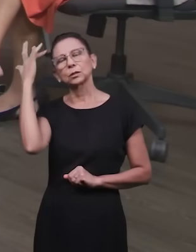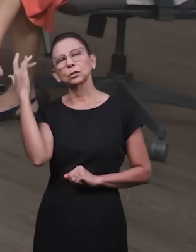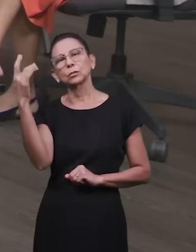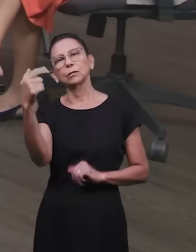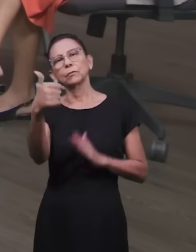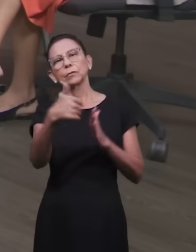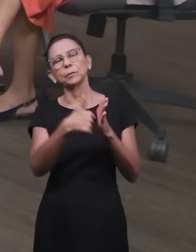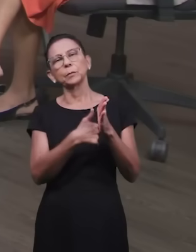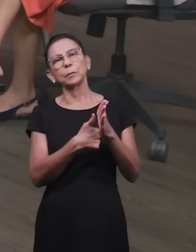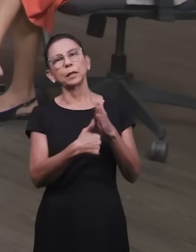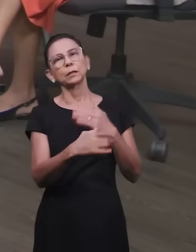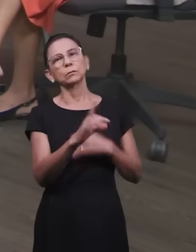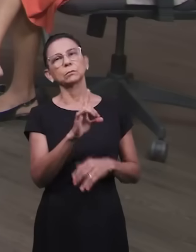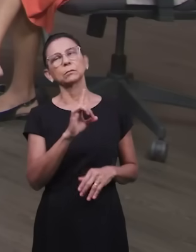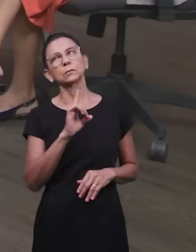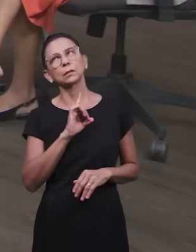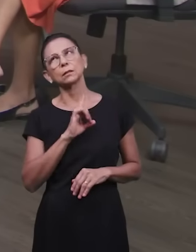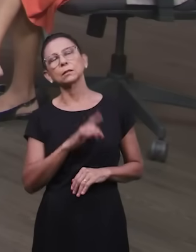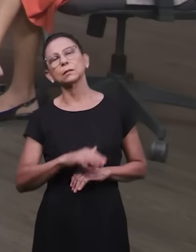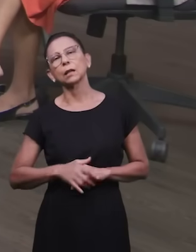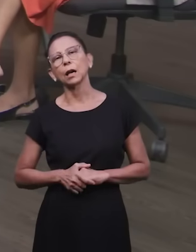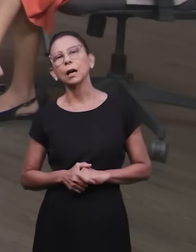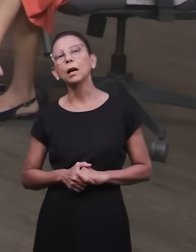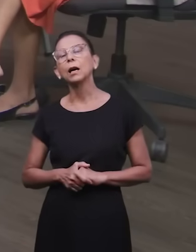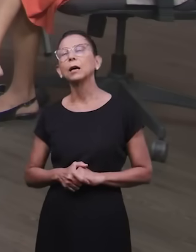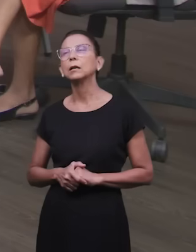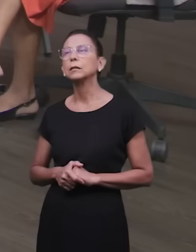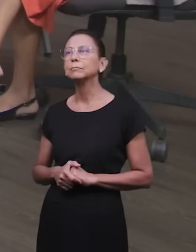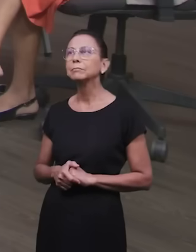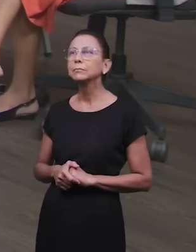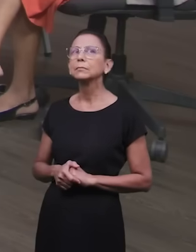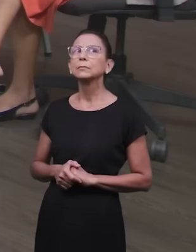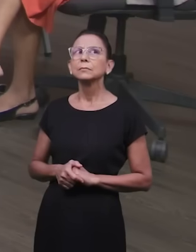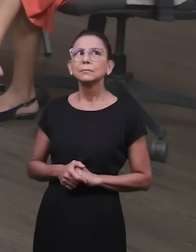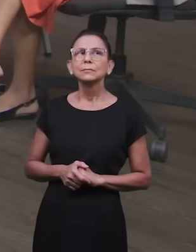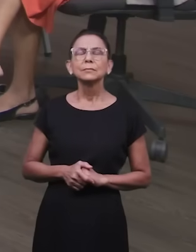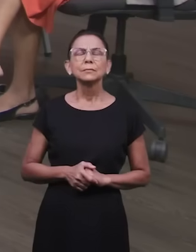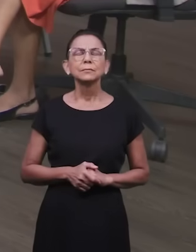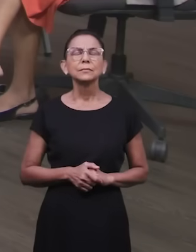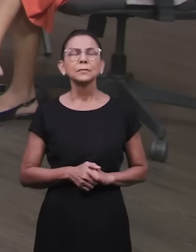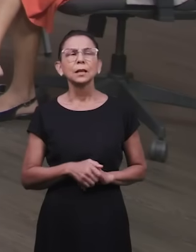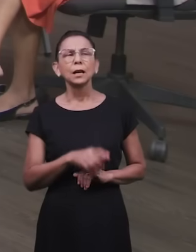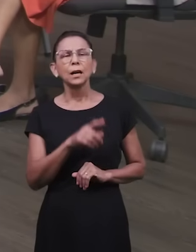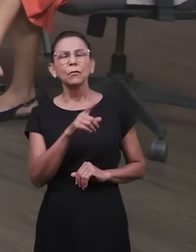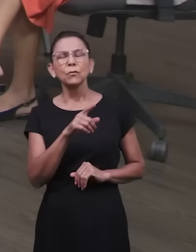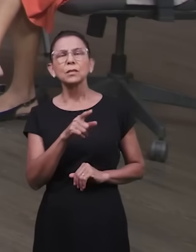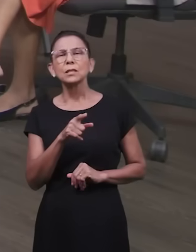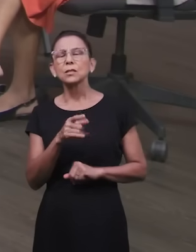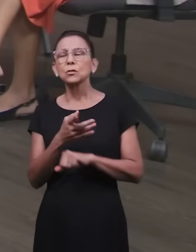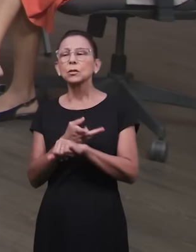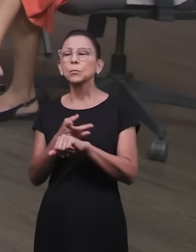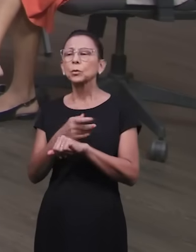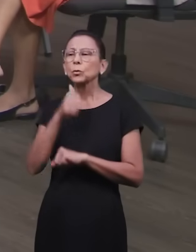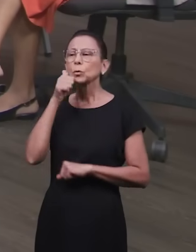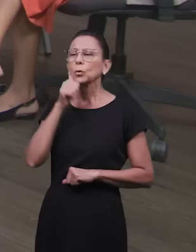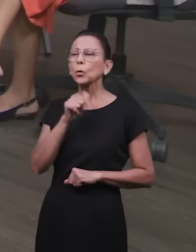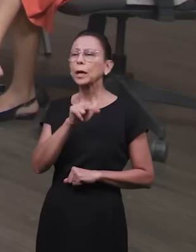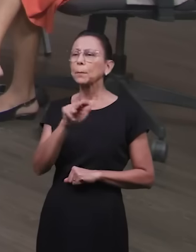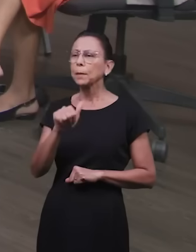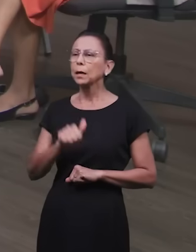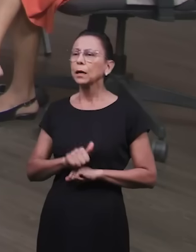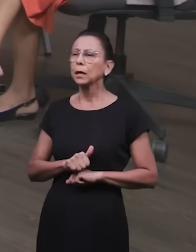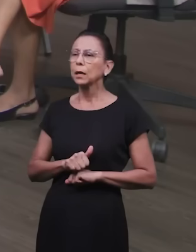apresentando esse sintoma ou esse fenômeno, e que eu falei assim, vem cá, você já procurou a irmã e conversou com ela sobre isso?